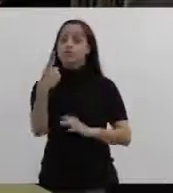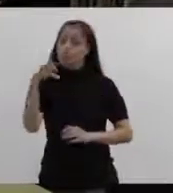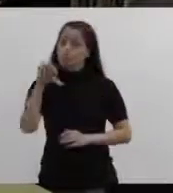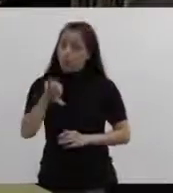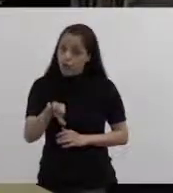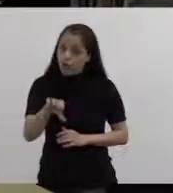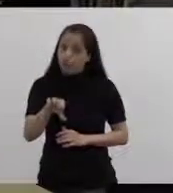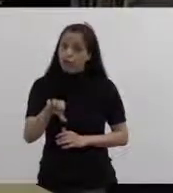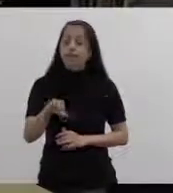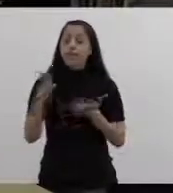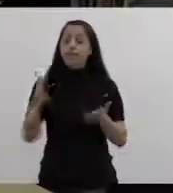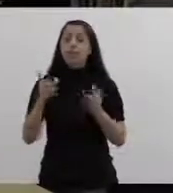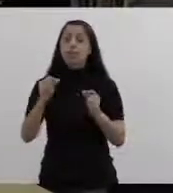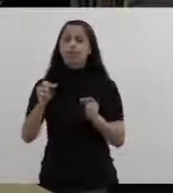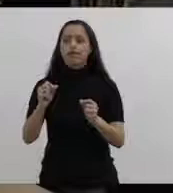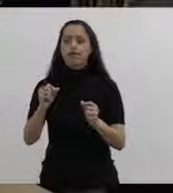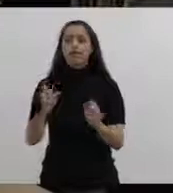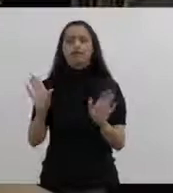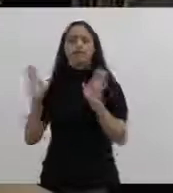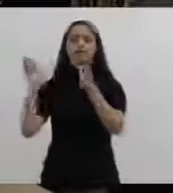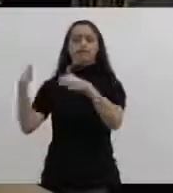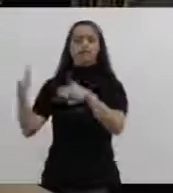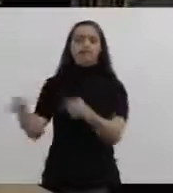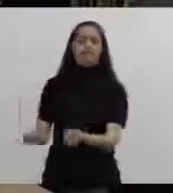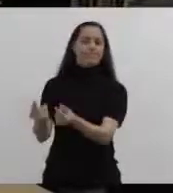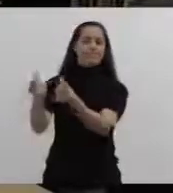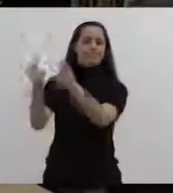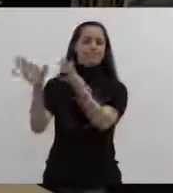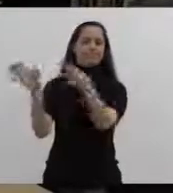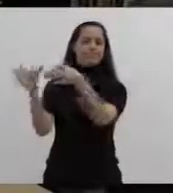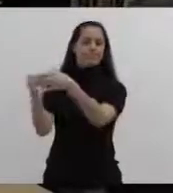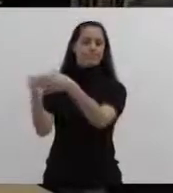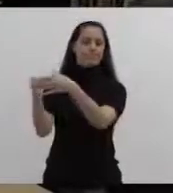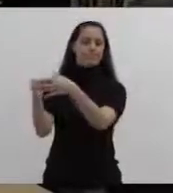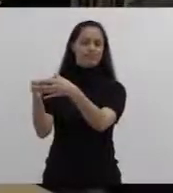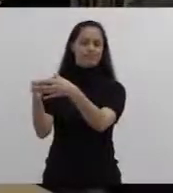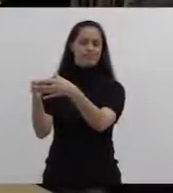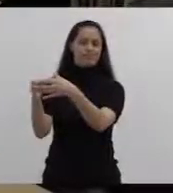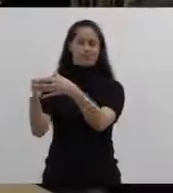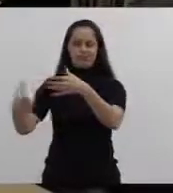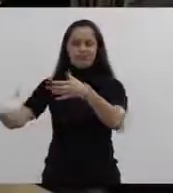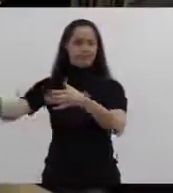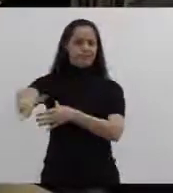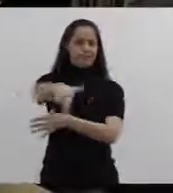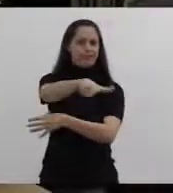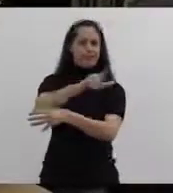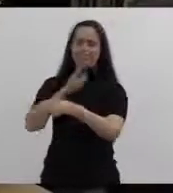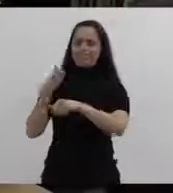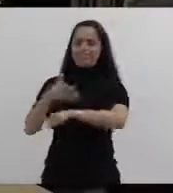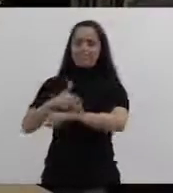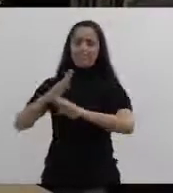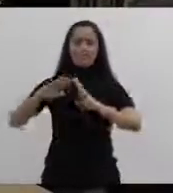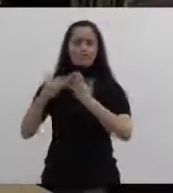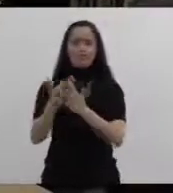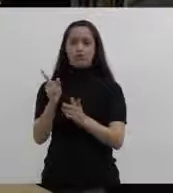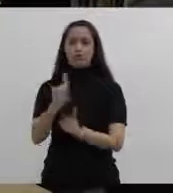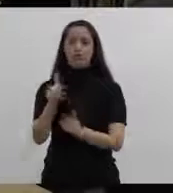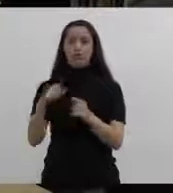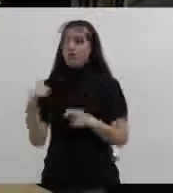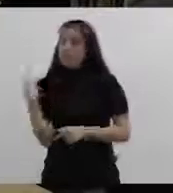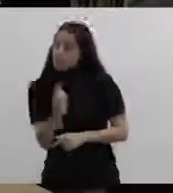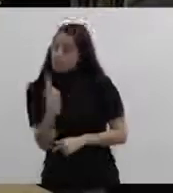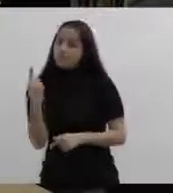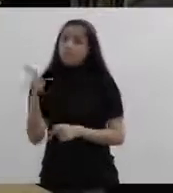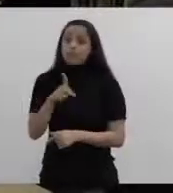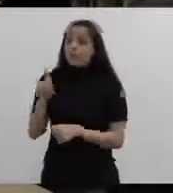questões. Adriana. As escolas secundárias surgiram em nosso país no século XIX para educar uma elite. Esse esquema,